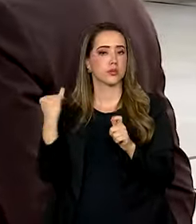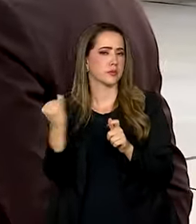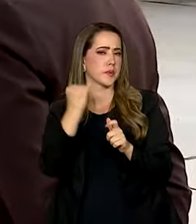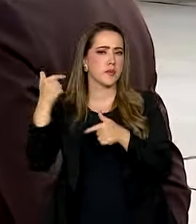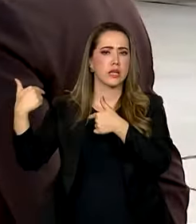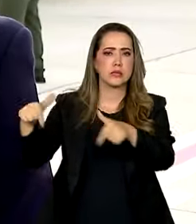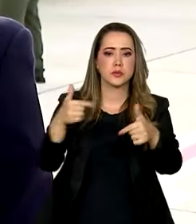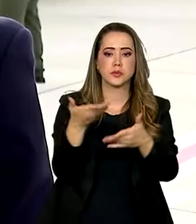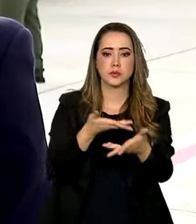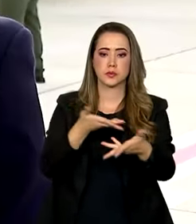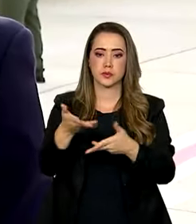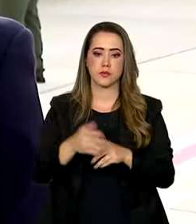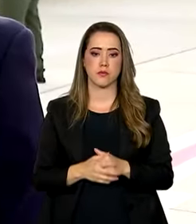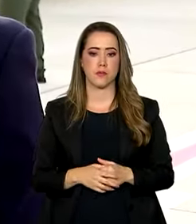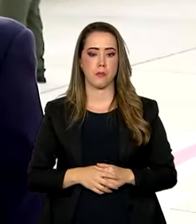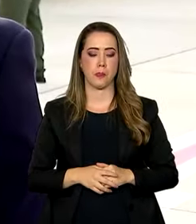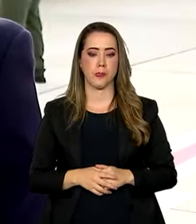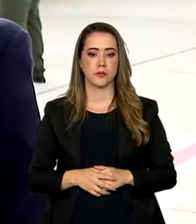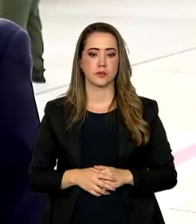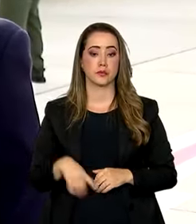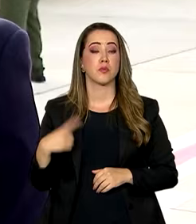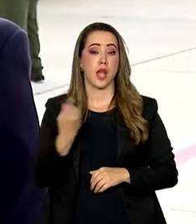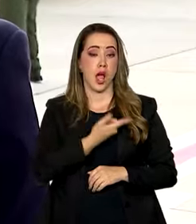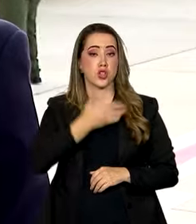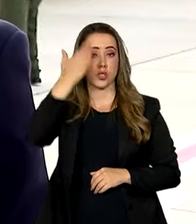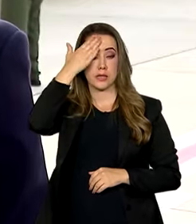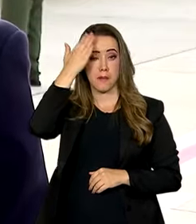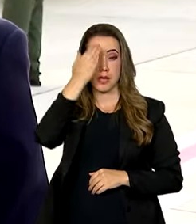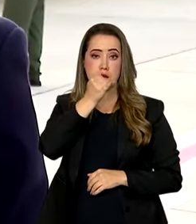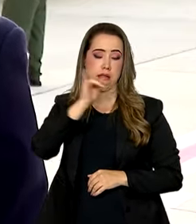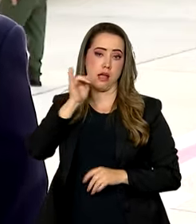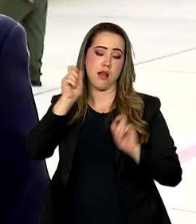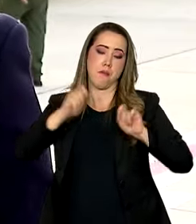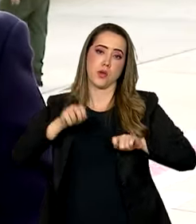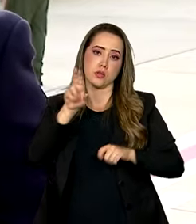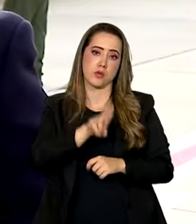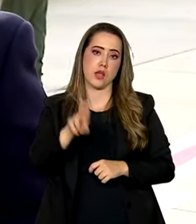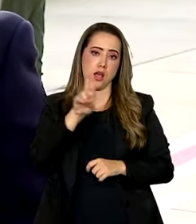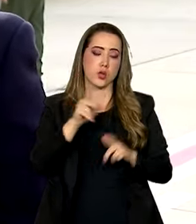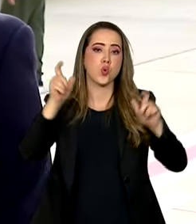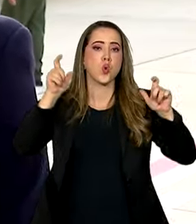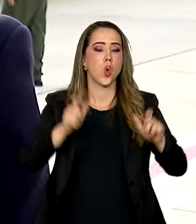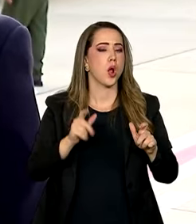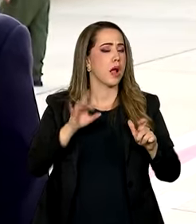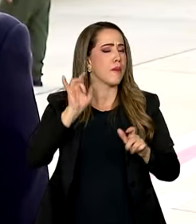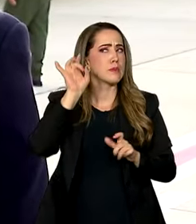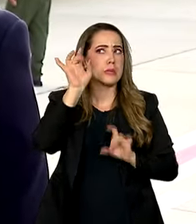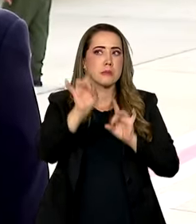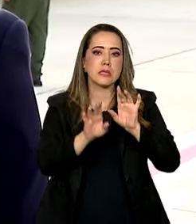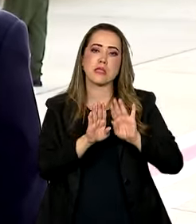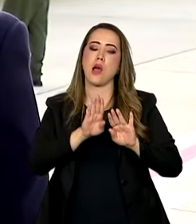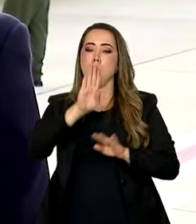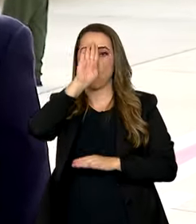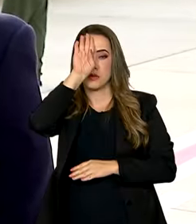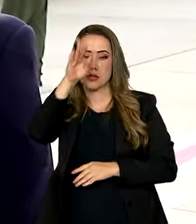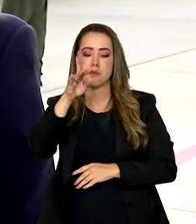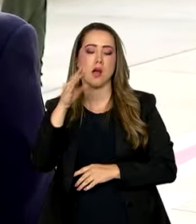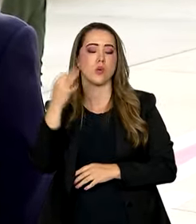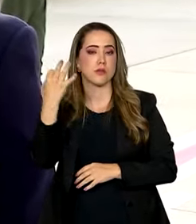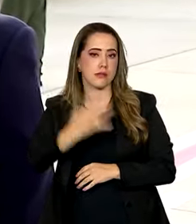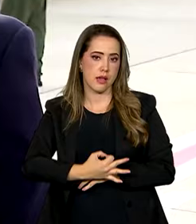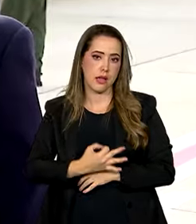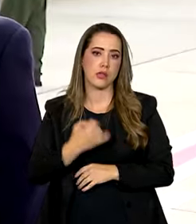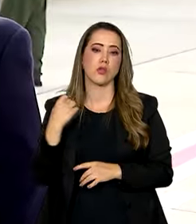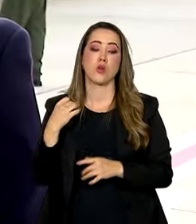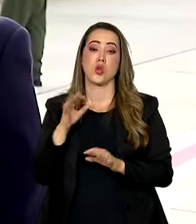essa operação. A gente sabia que a Itália poderia ser utilizada como uma base ideal de operação, mais no